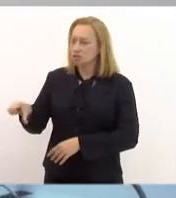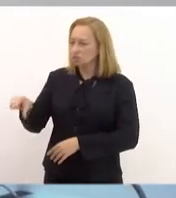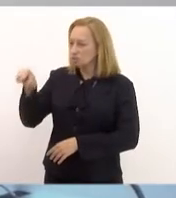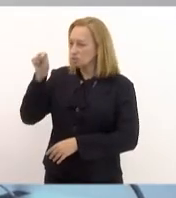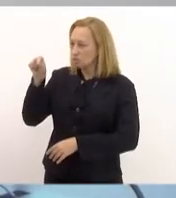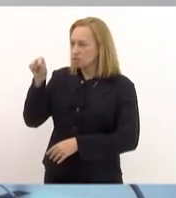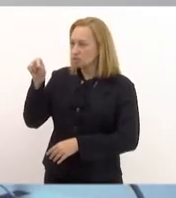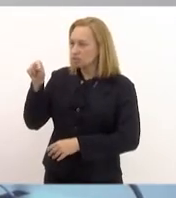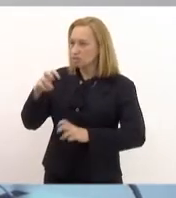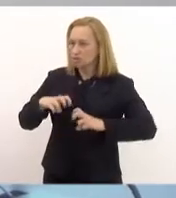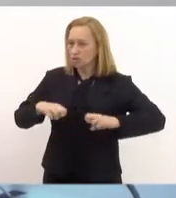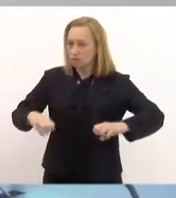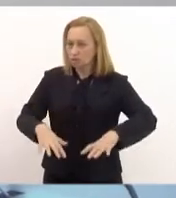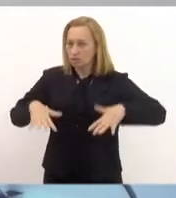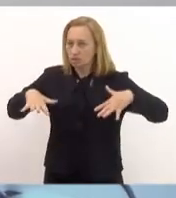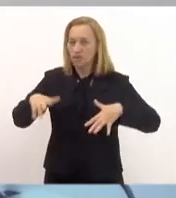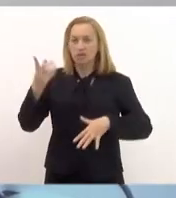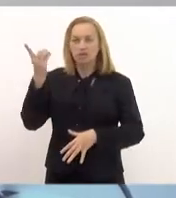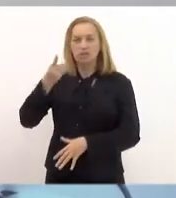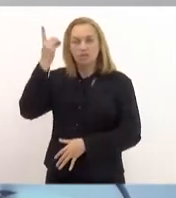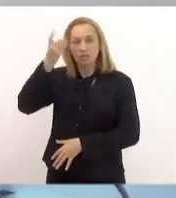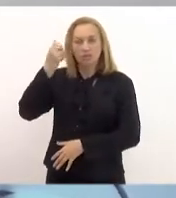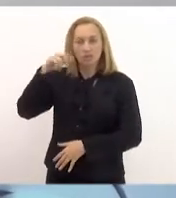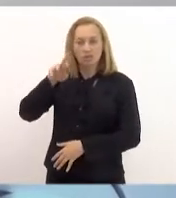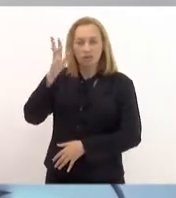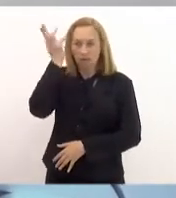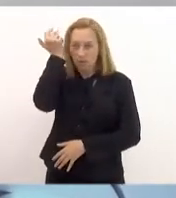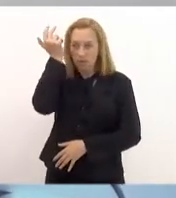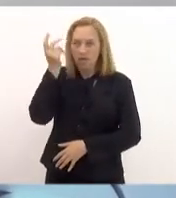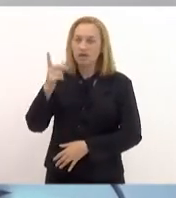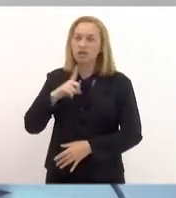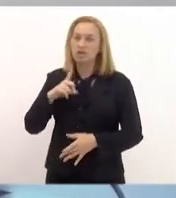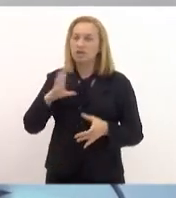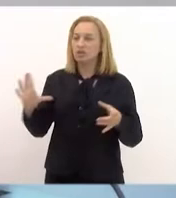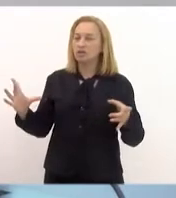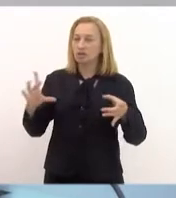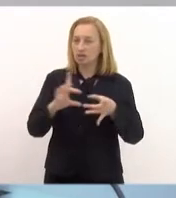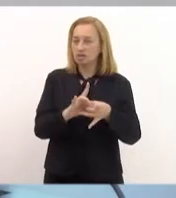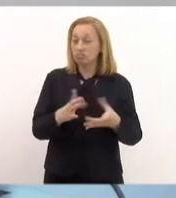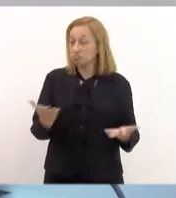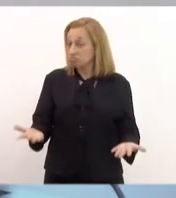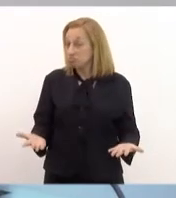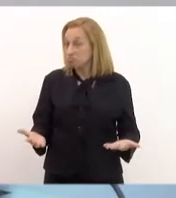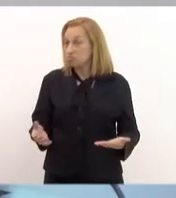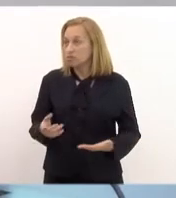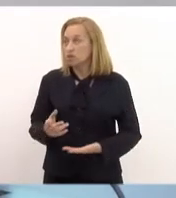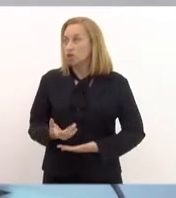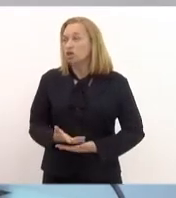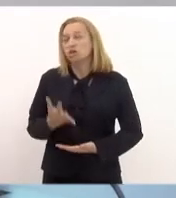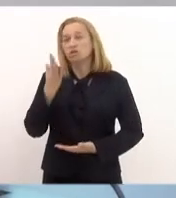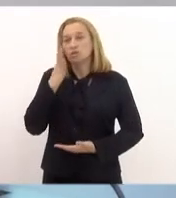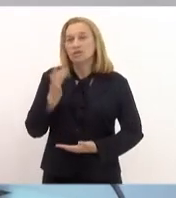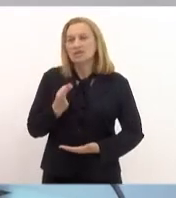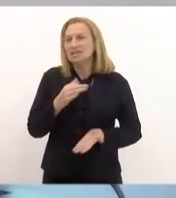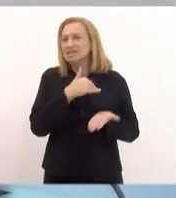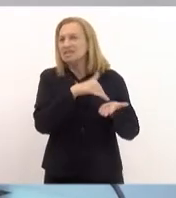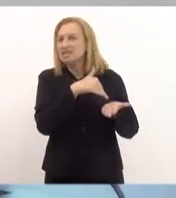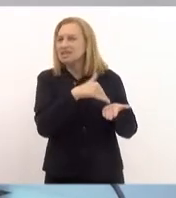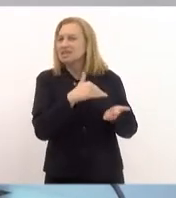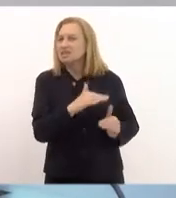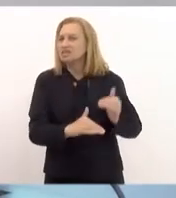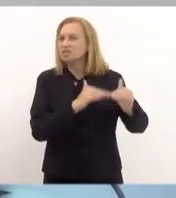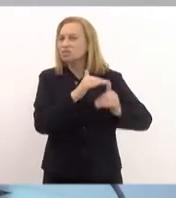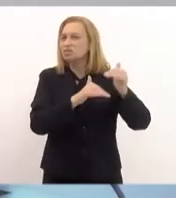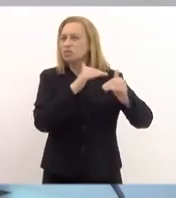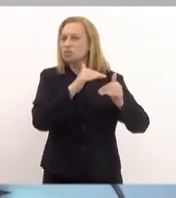Coelho, é que haja uma integração, porque isto não é, e não sei se está aqui, a Secretaria de